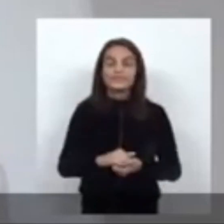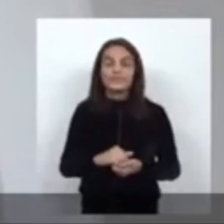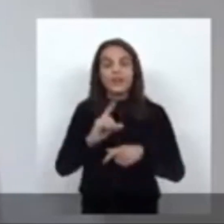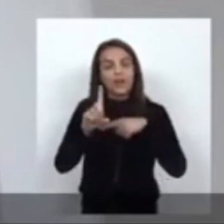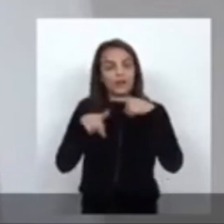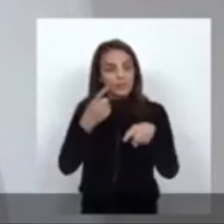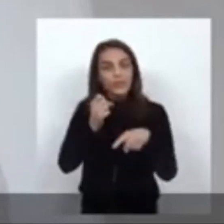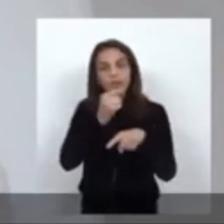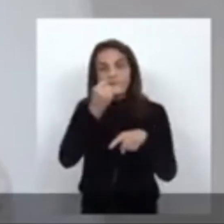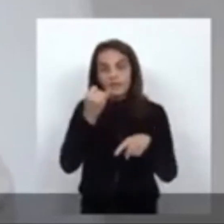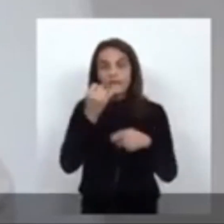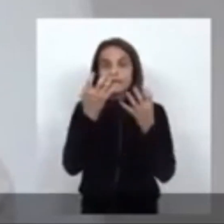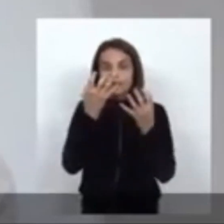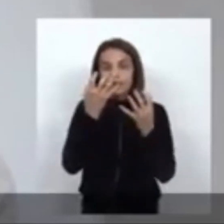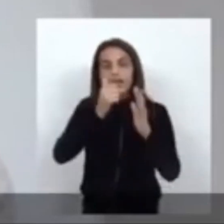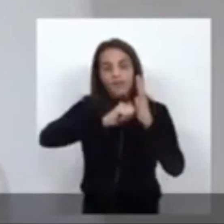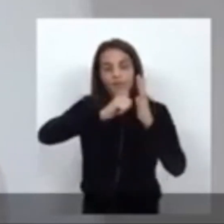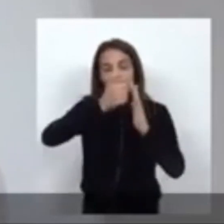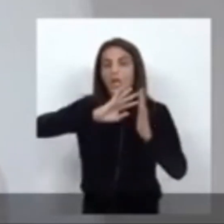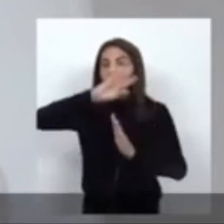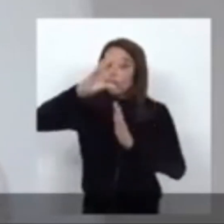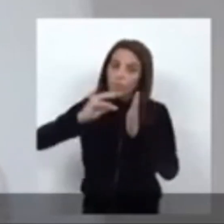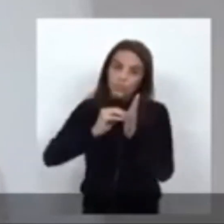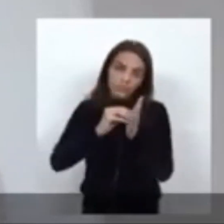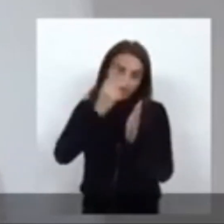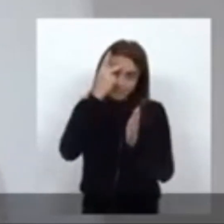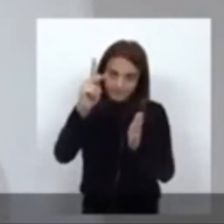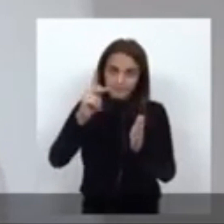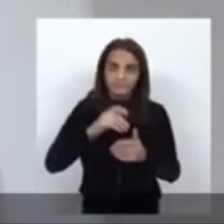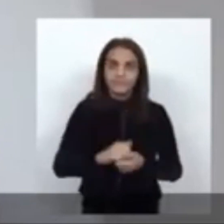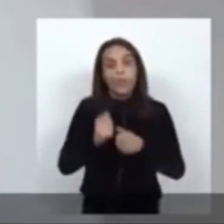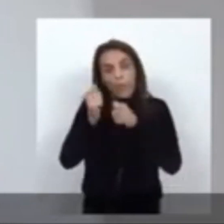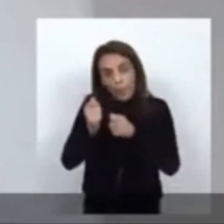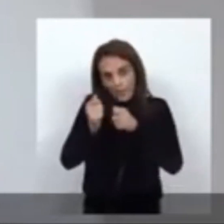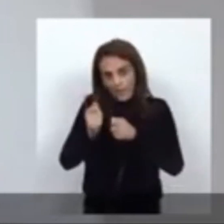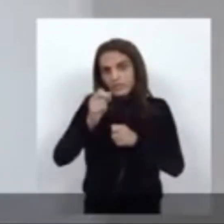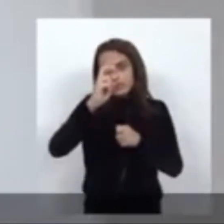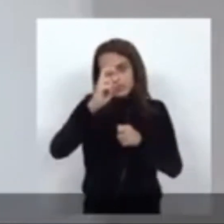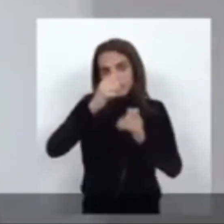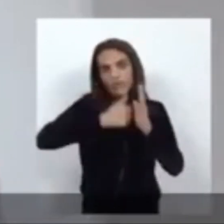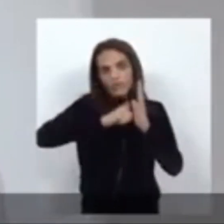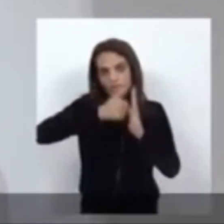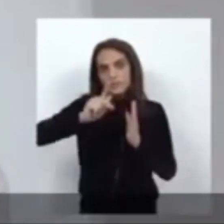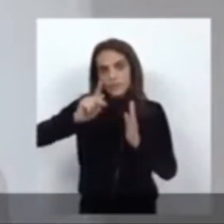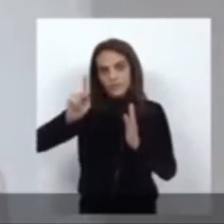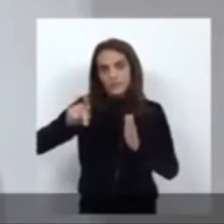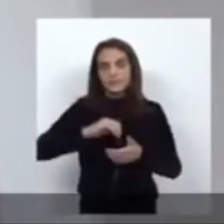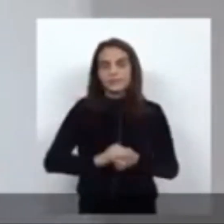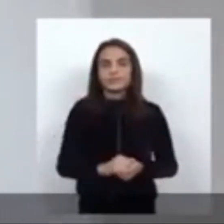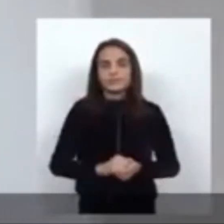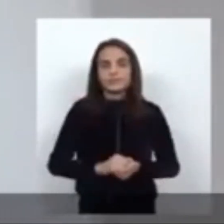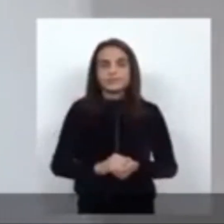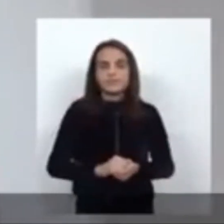se ele quiser avaliar todos, é opcional. Então, obrigatoriamente, ele avalia, né, 5, para que tenha aí uma margem, né, de